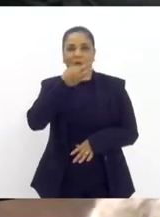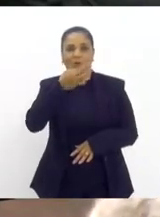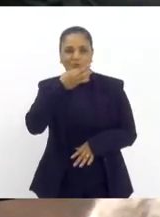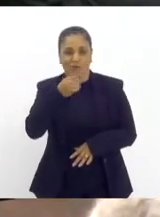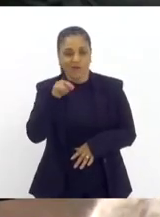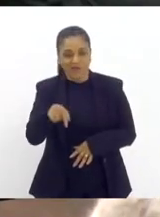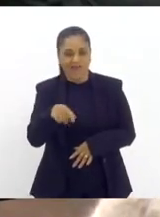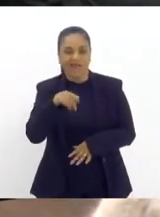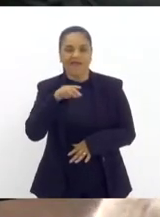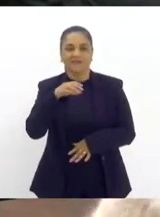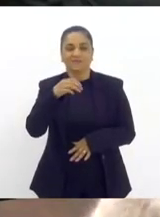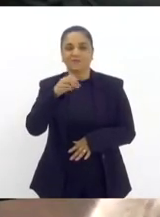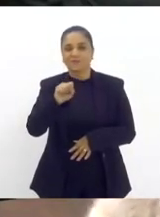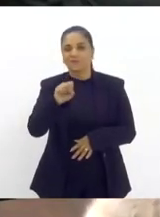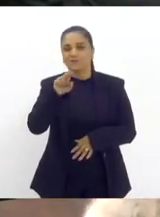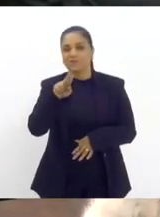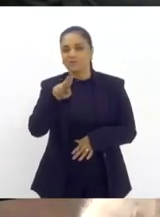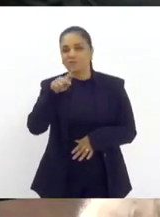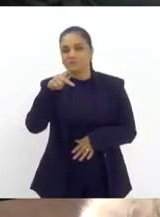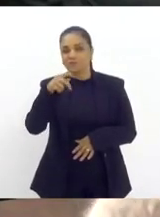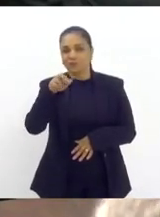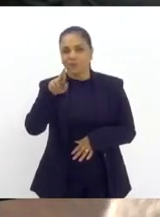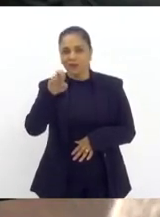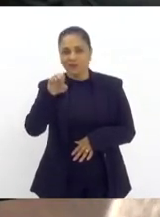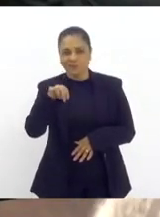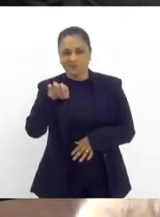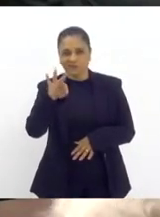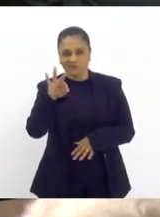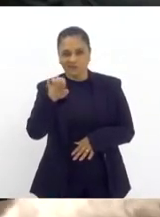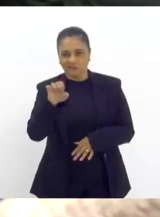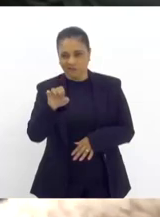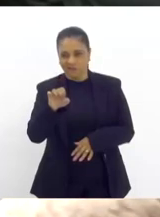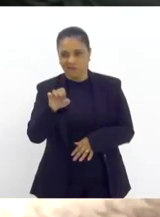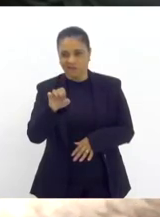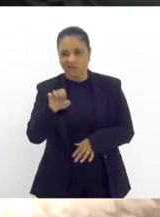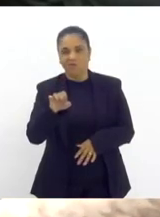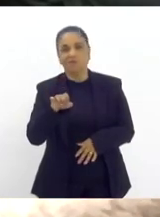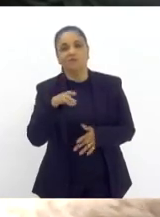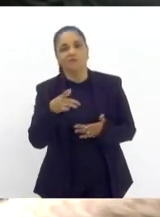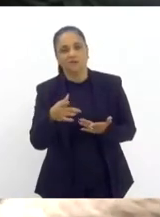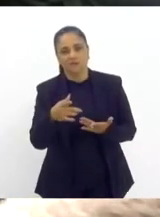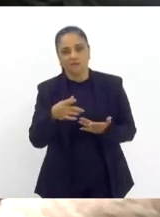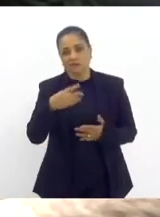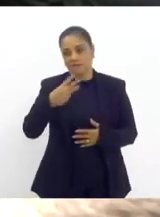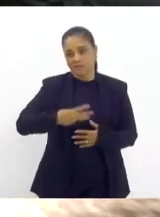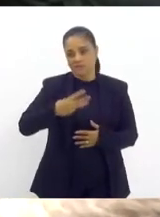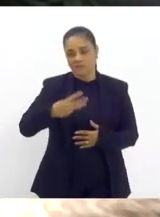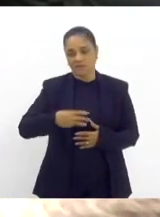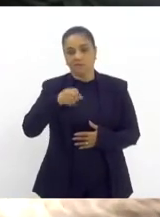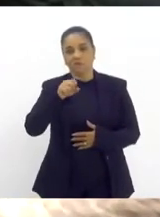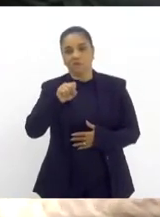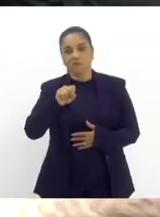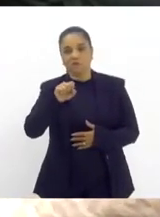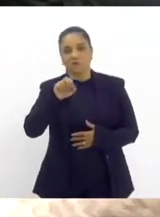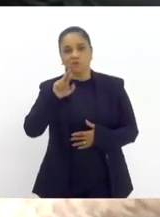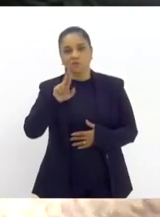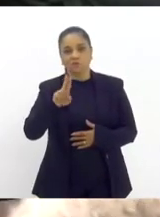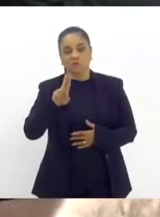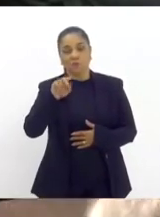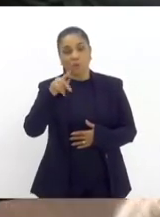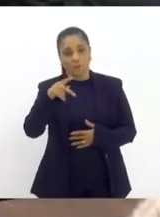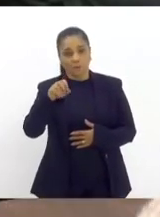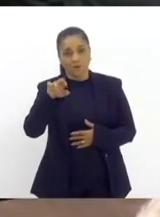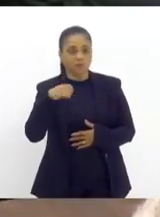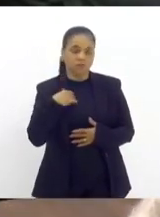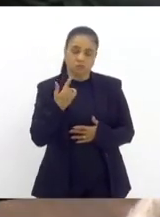eu vou deixar critério de vossa excelência que Preside sempre com muita sabedoria o melhor encaminhamento mas eu